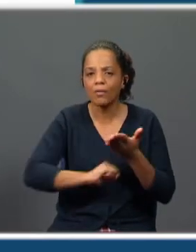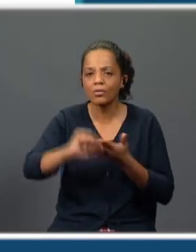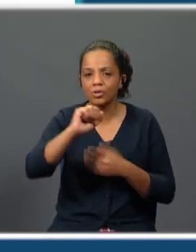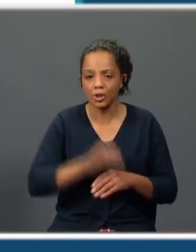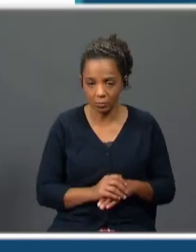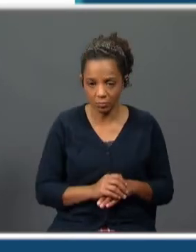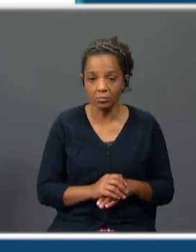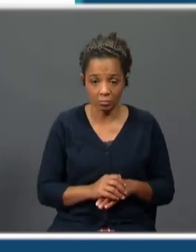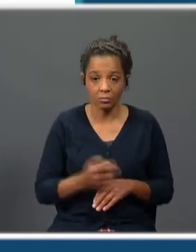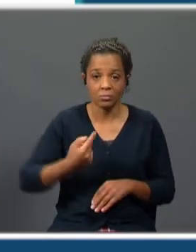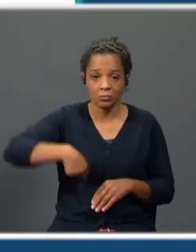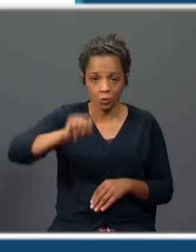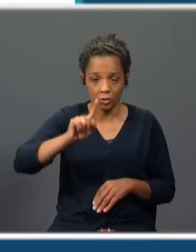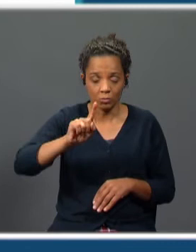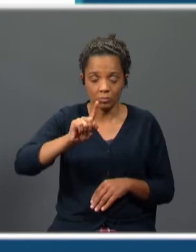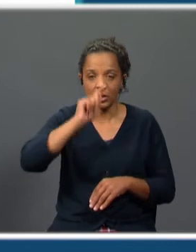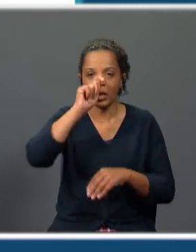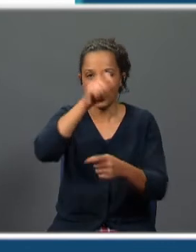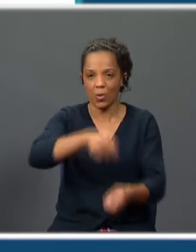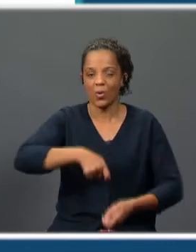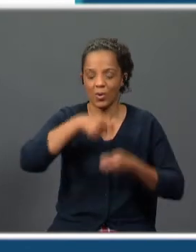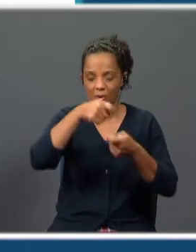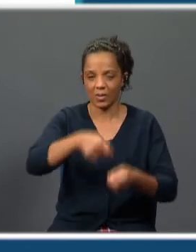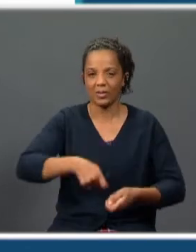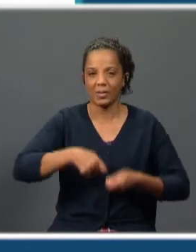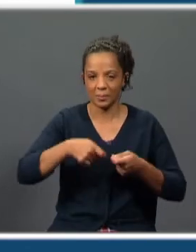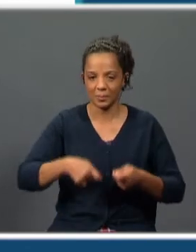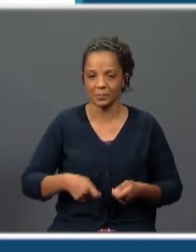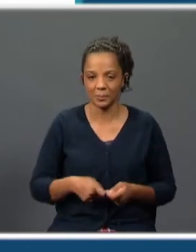O nosso coelhinho foi à horta.